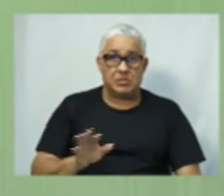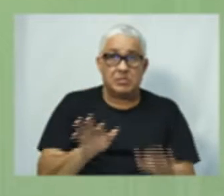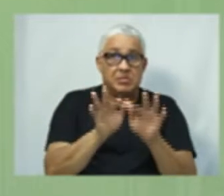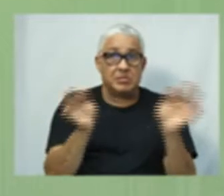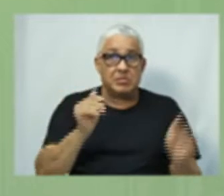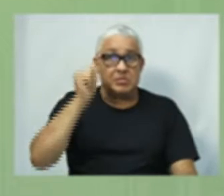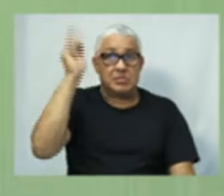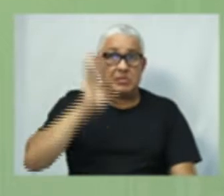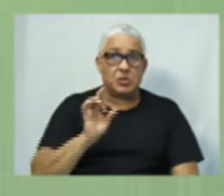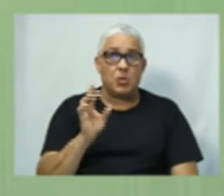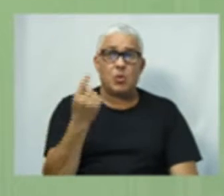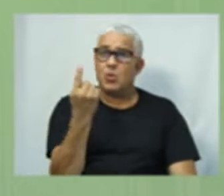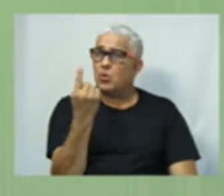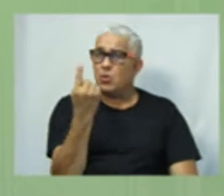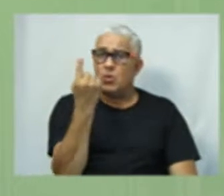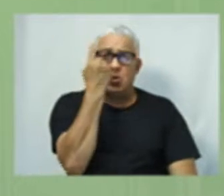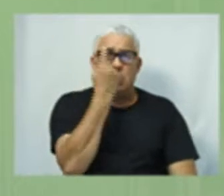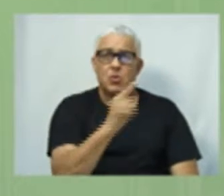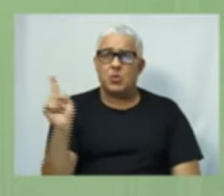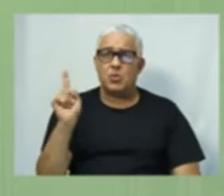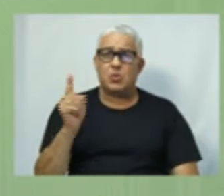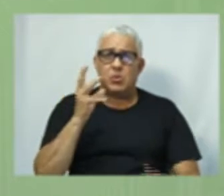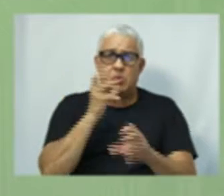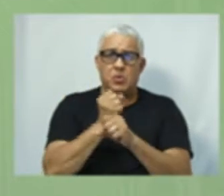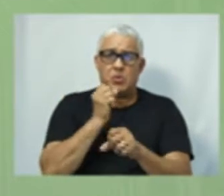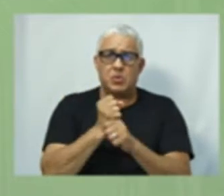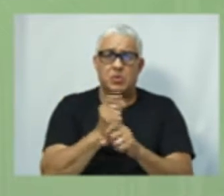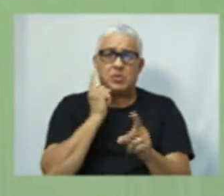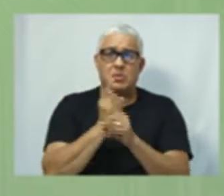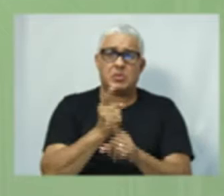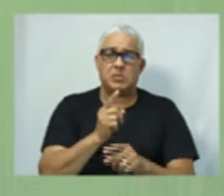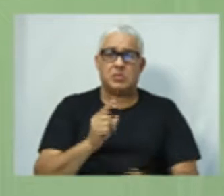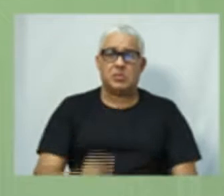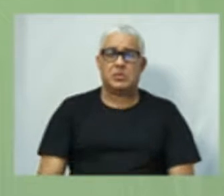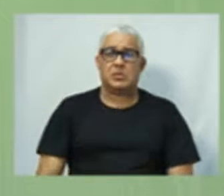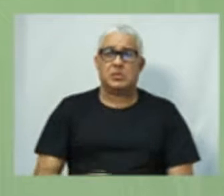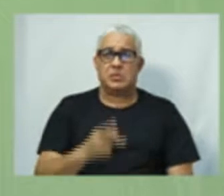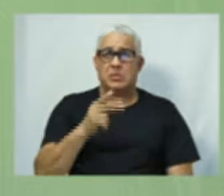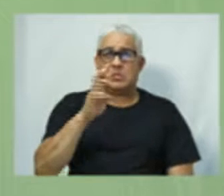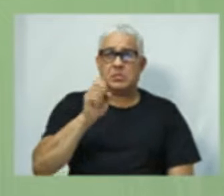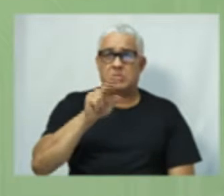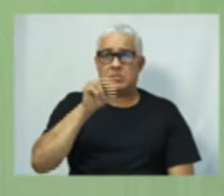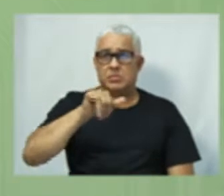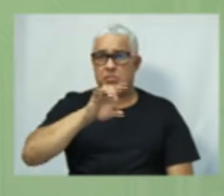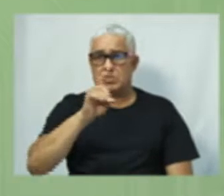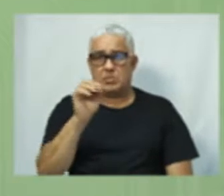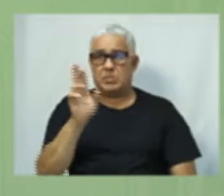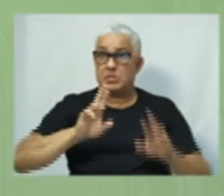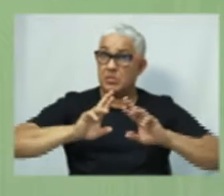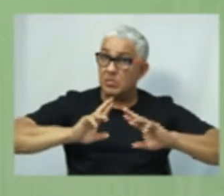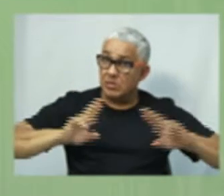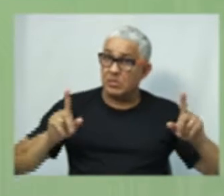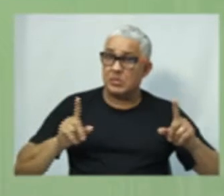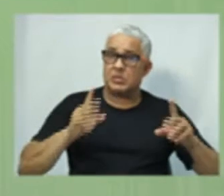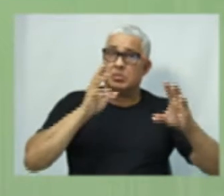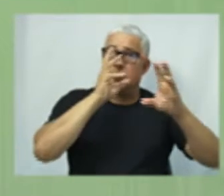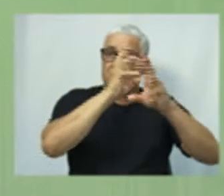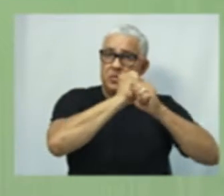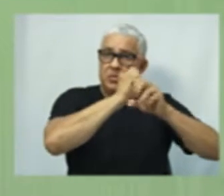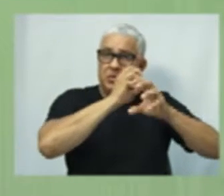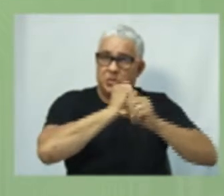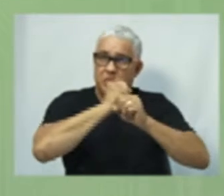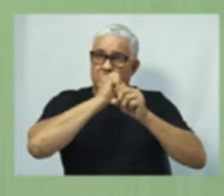só fazemos um único cálculo para saber o valor. Enquanto no lucro presumido, nós fazemos o quê? Somamos a